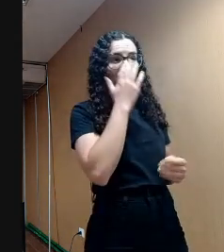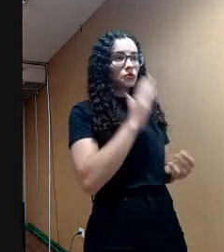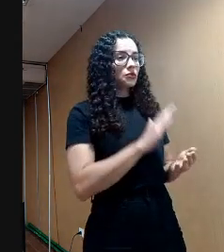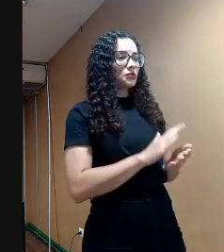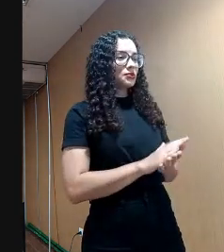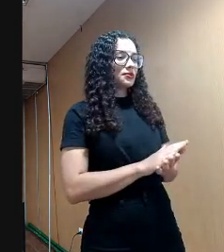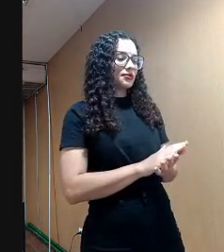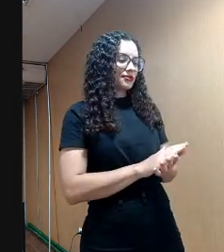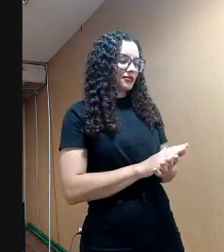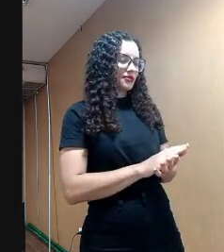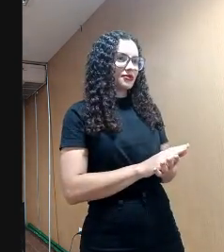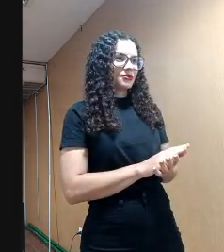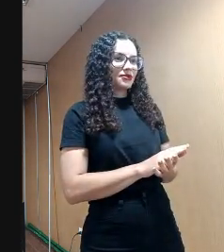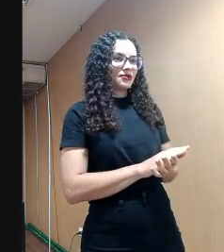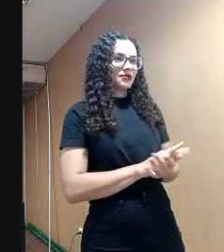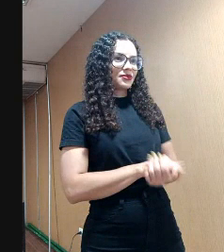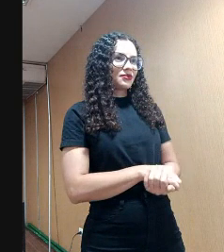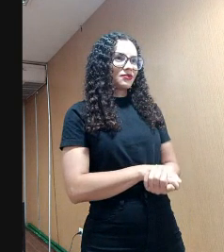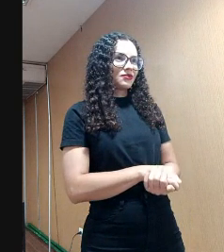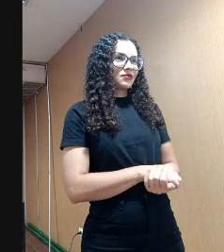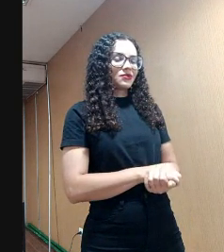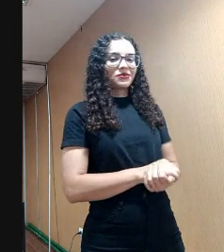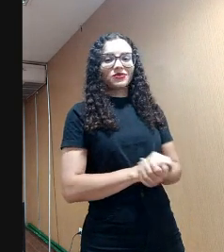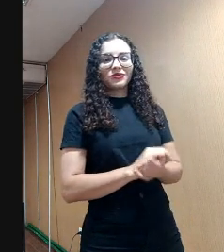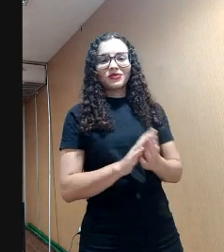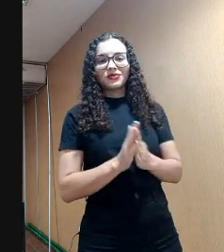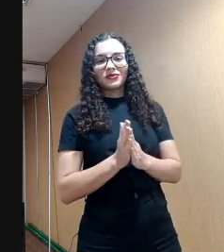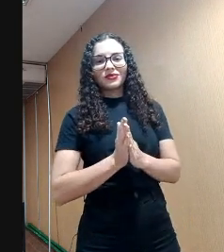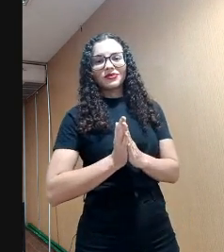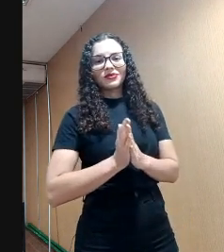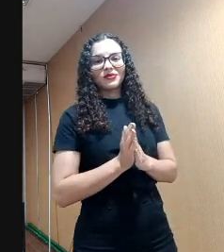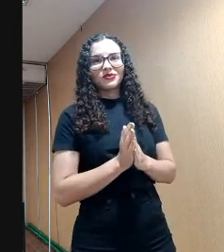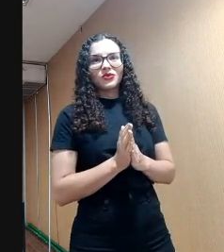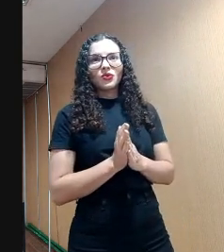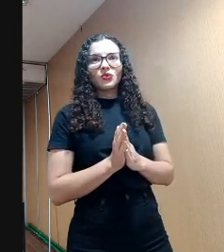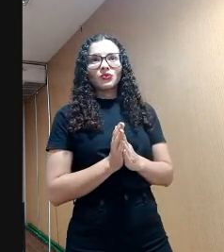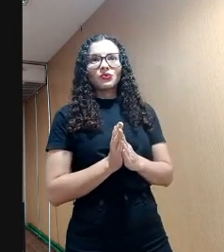tá? Ficou ótimo.